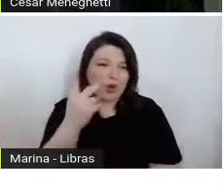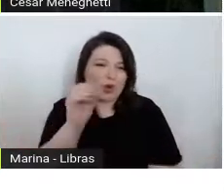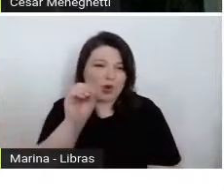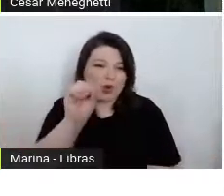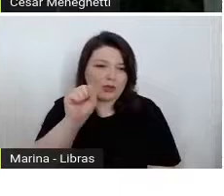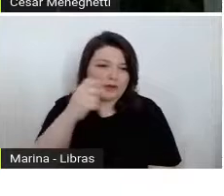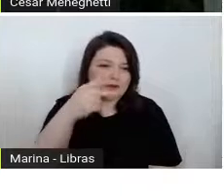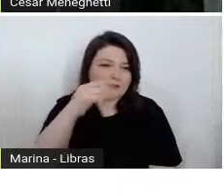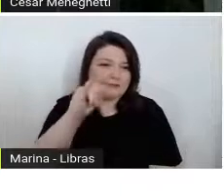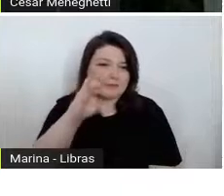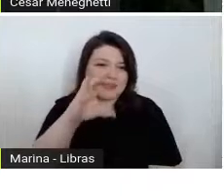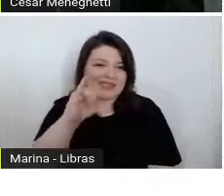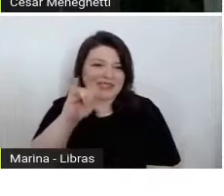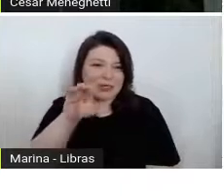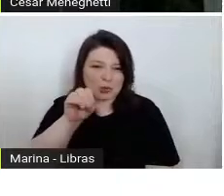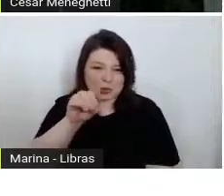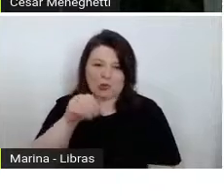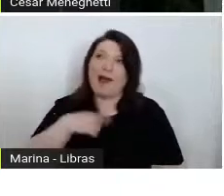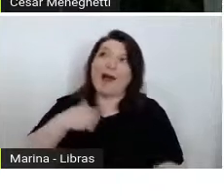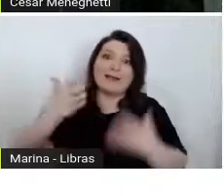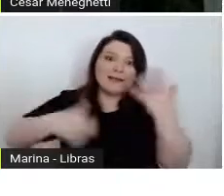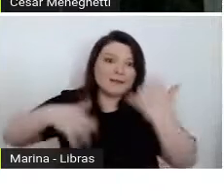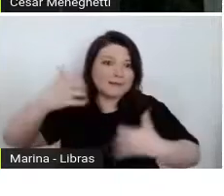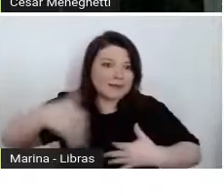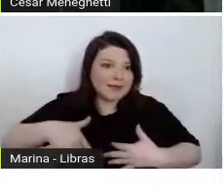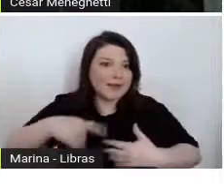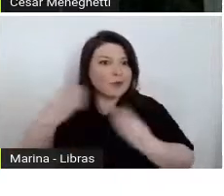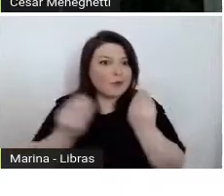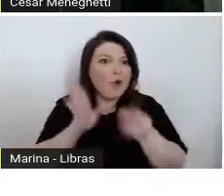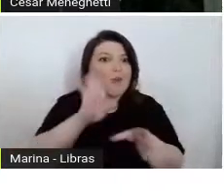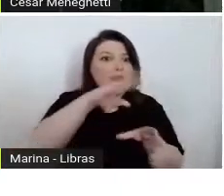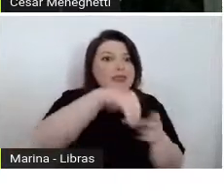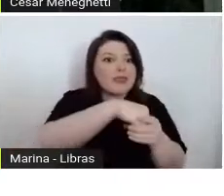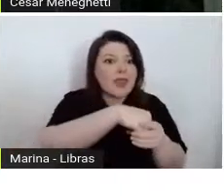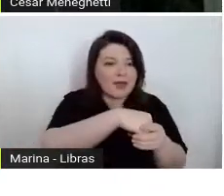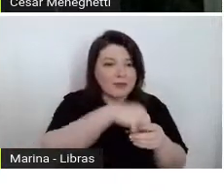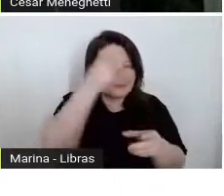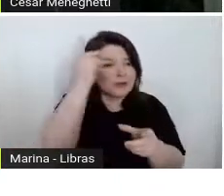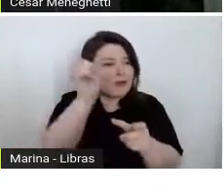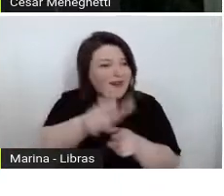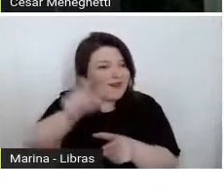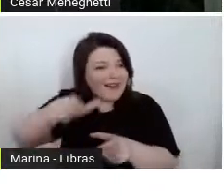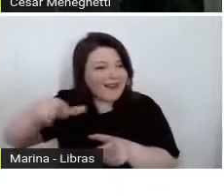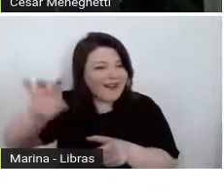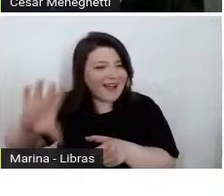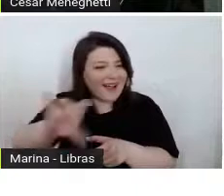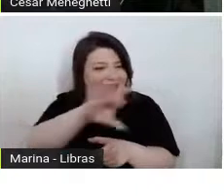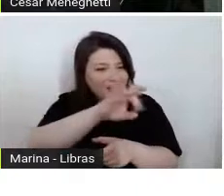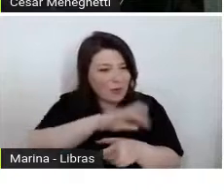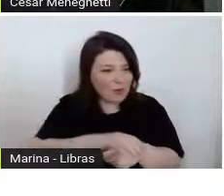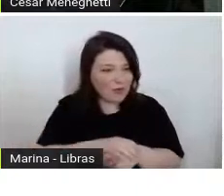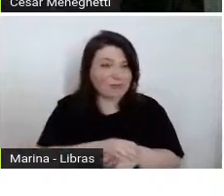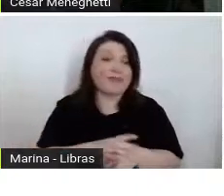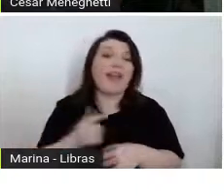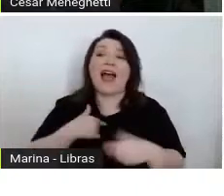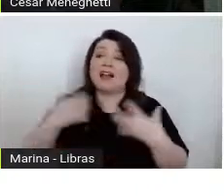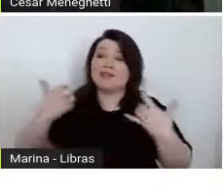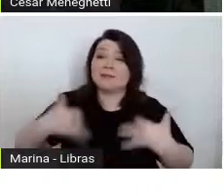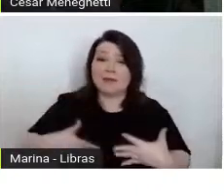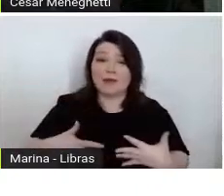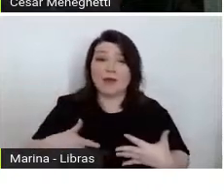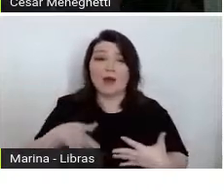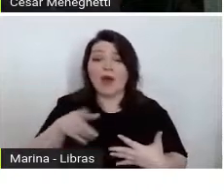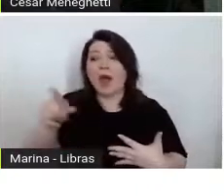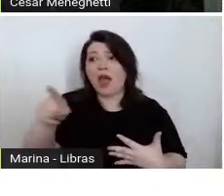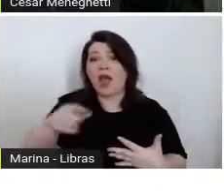falando, eu usava camisa de força, me colocaram na camisa de força. Eu tinha que comer desse